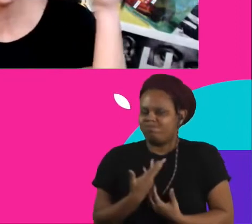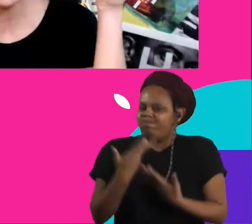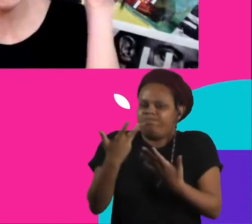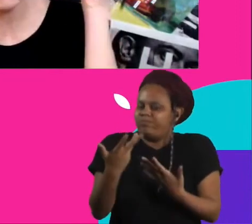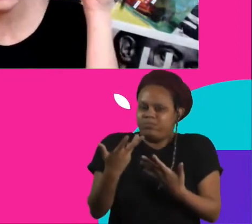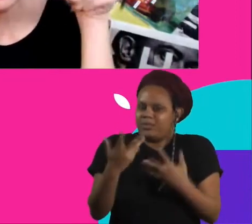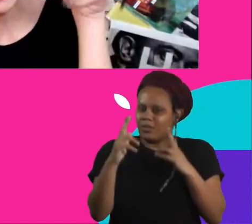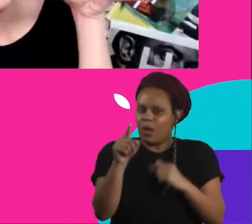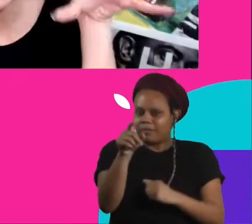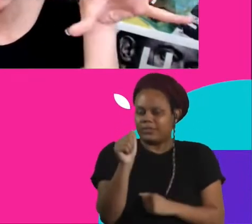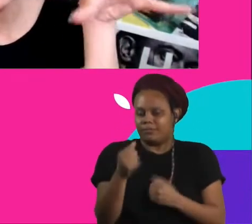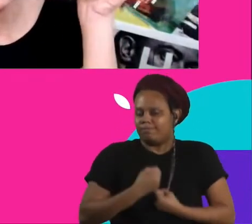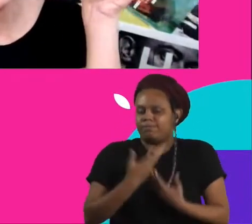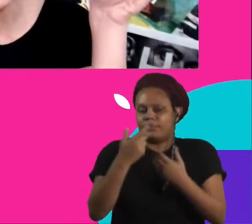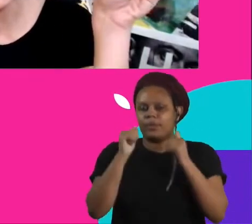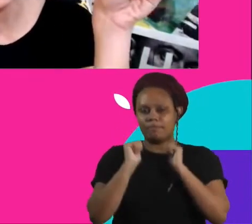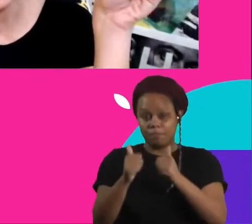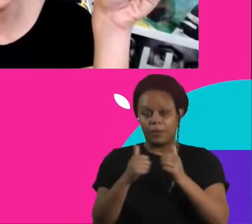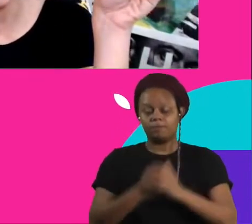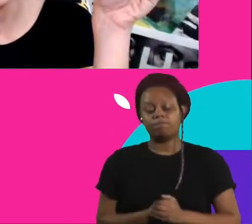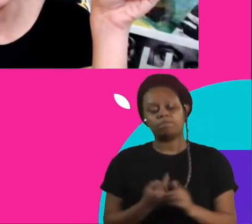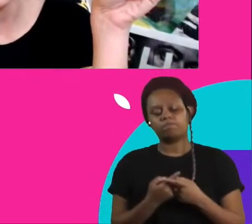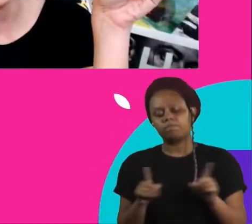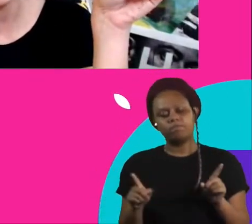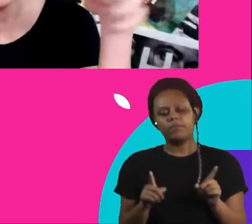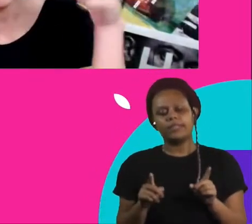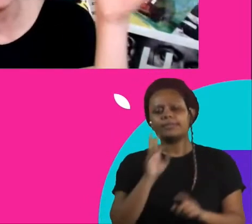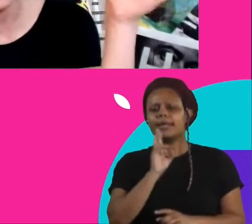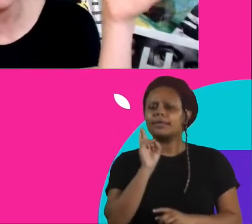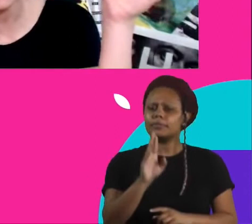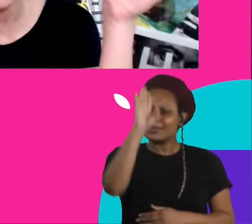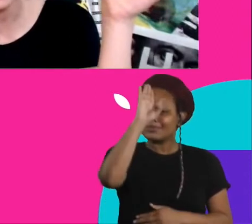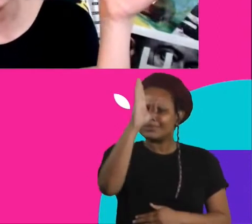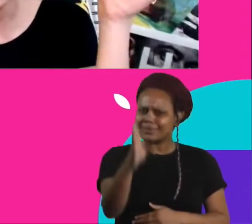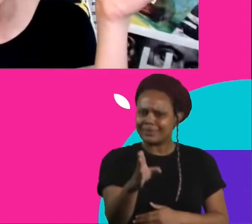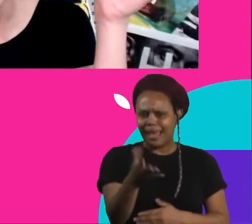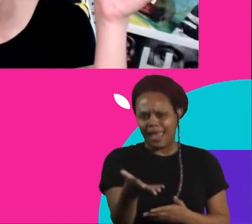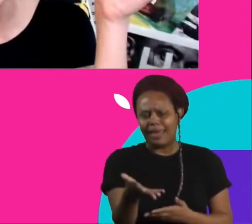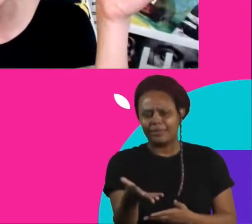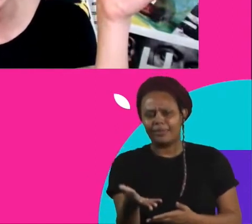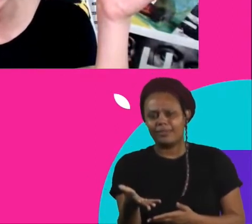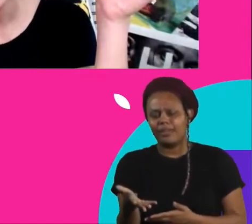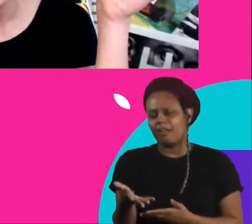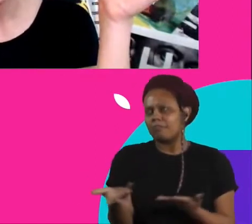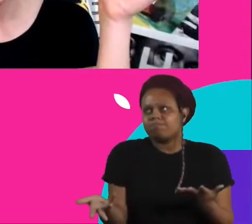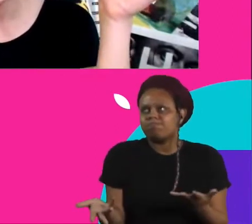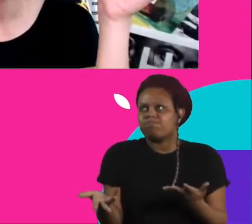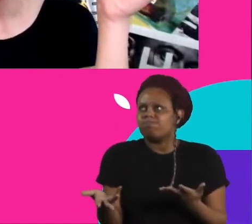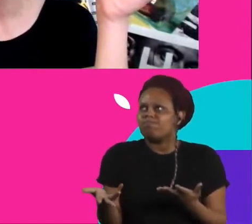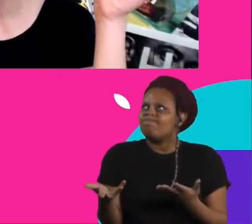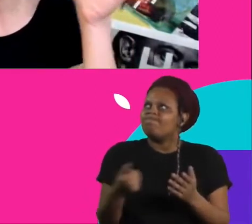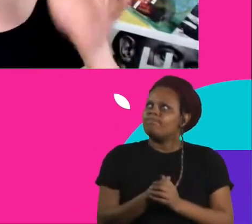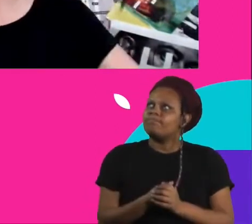é, em vez da gente ficar procurando uma resposta estática, né, o que soaria no mínimo hipócrita depois de toda a nossa conversa aqui,